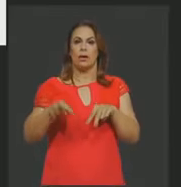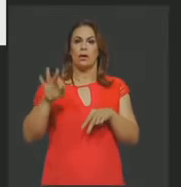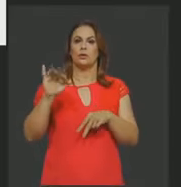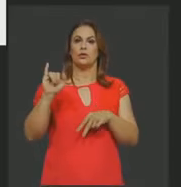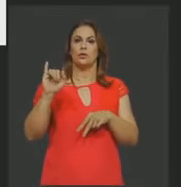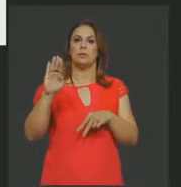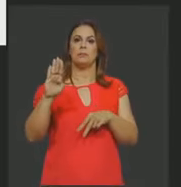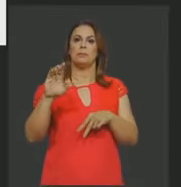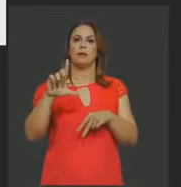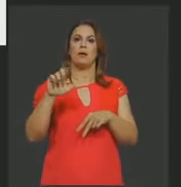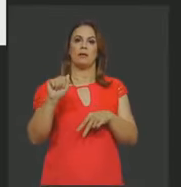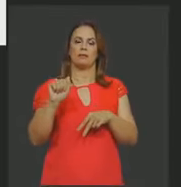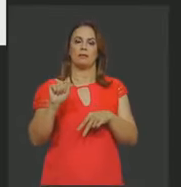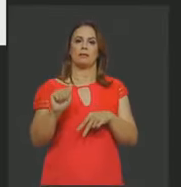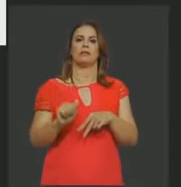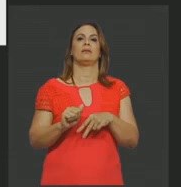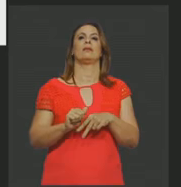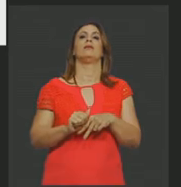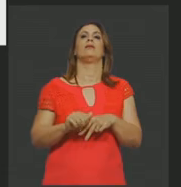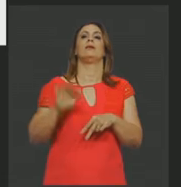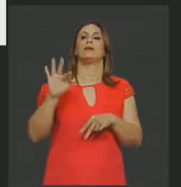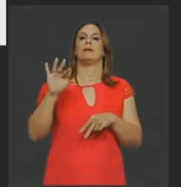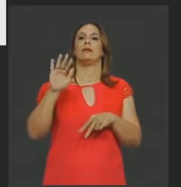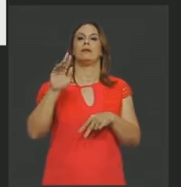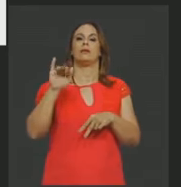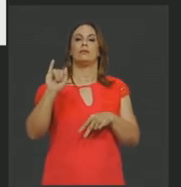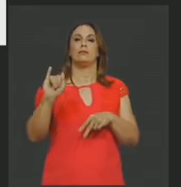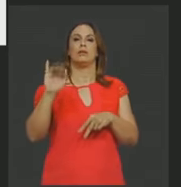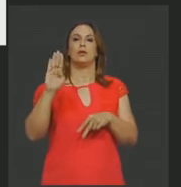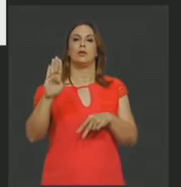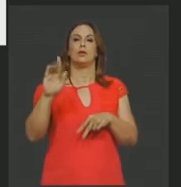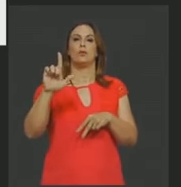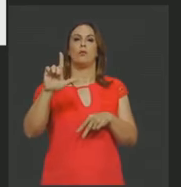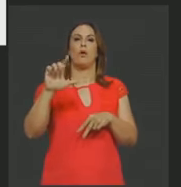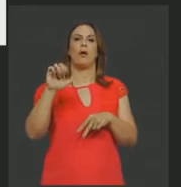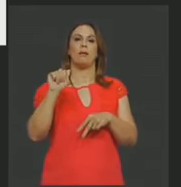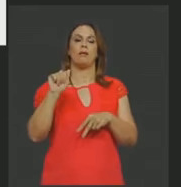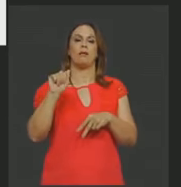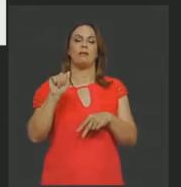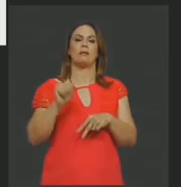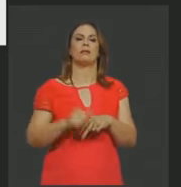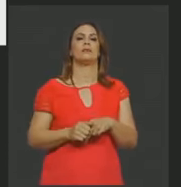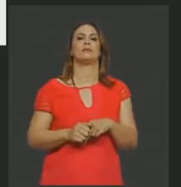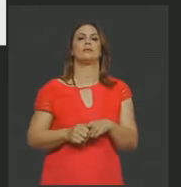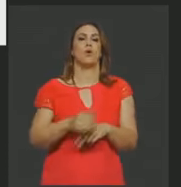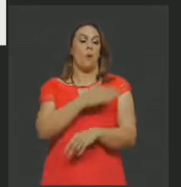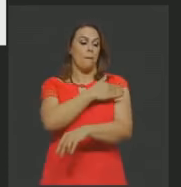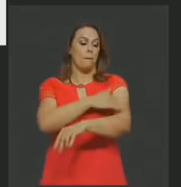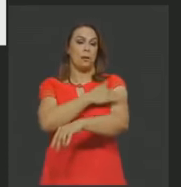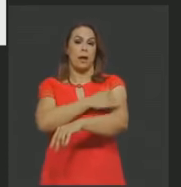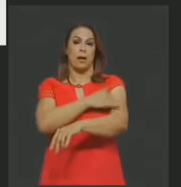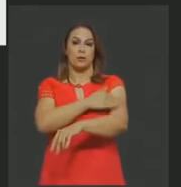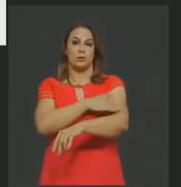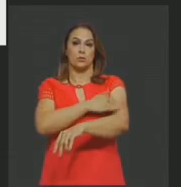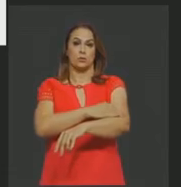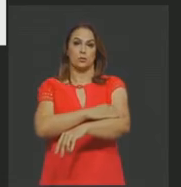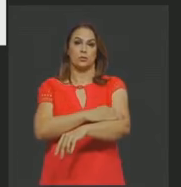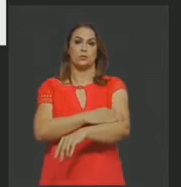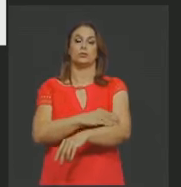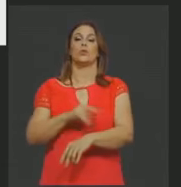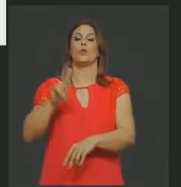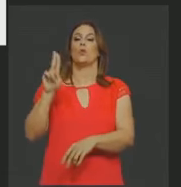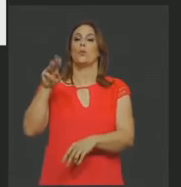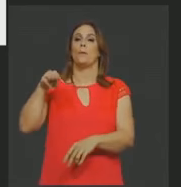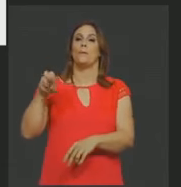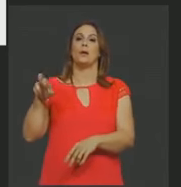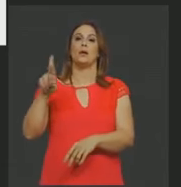temos rádio, iaúna, o húmero, tá? E nós temos também ossos curtos,